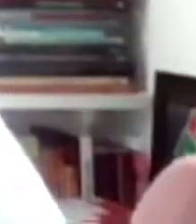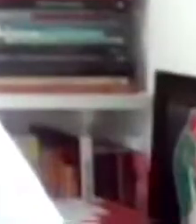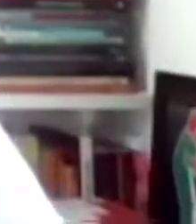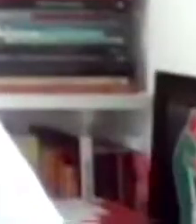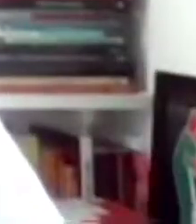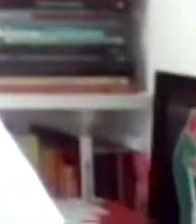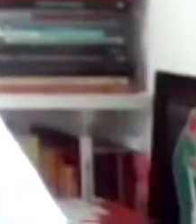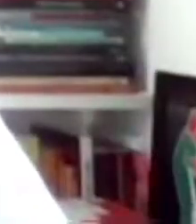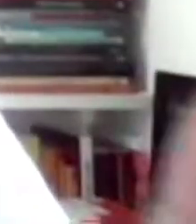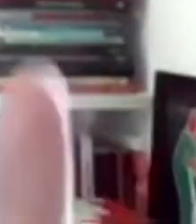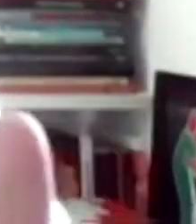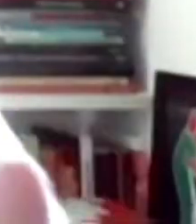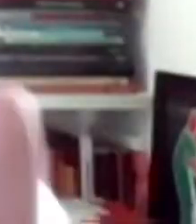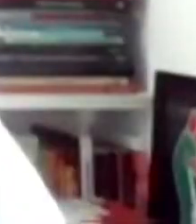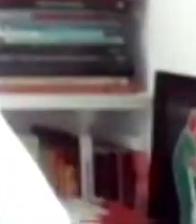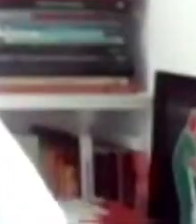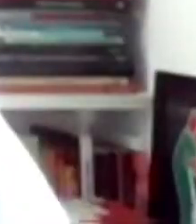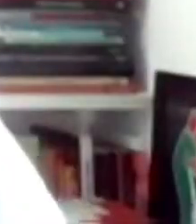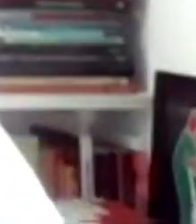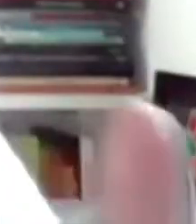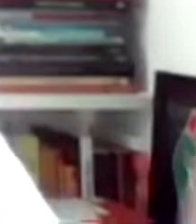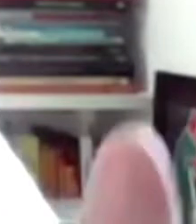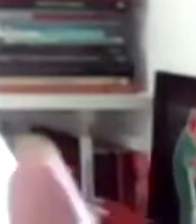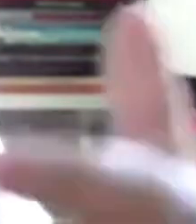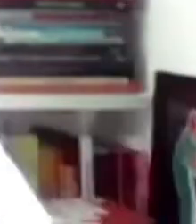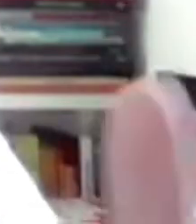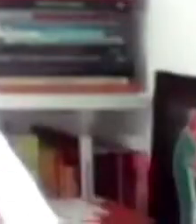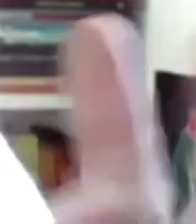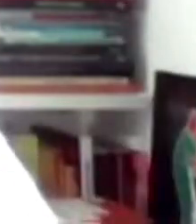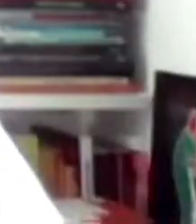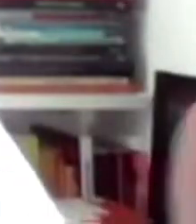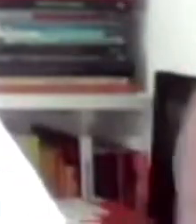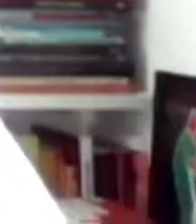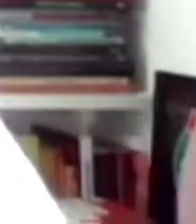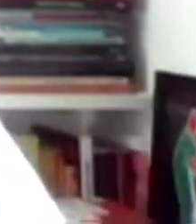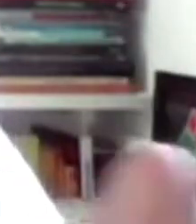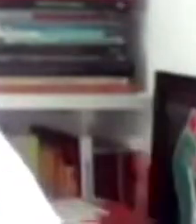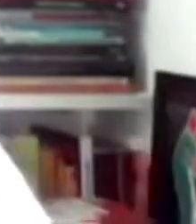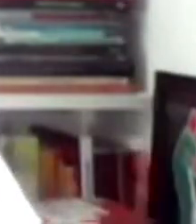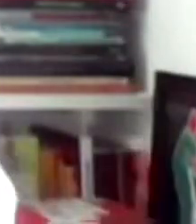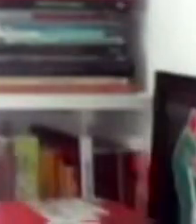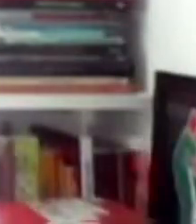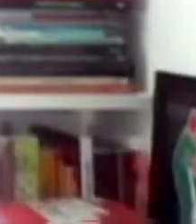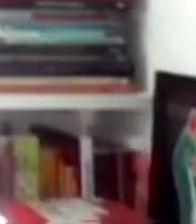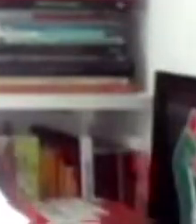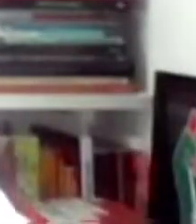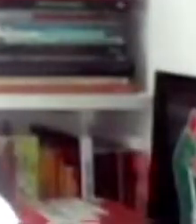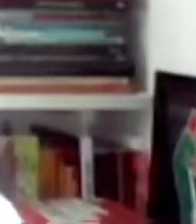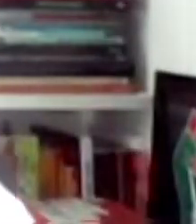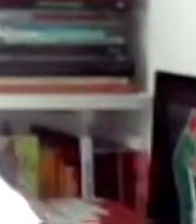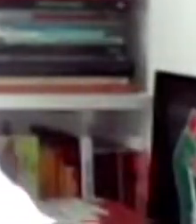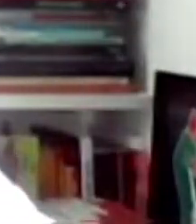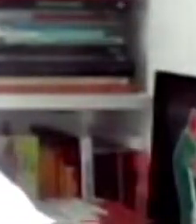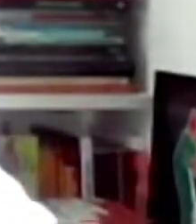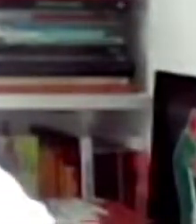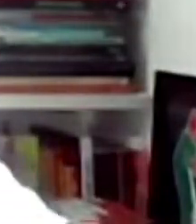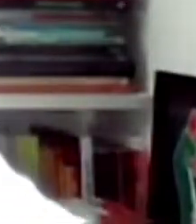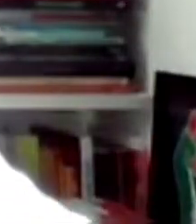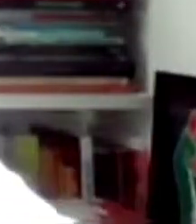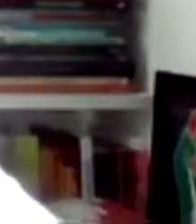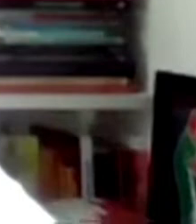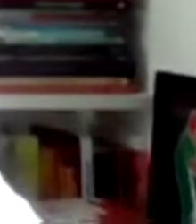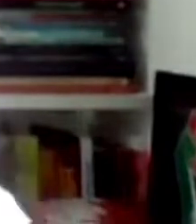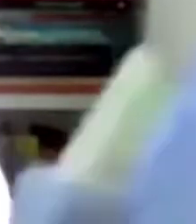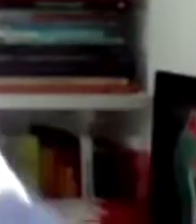vence agora, tem um prazo de 10 anos, e isso é uma obrigação para que o município esteja plenamente regular. nós fizemos esse protocolo que está